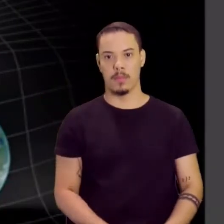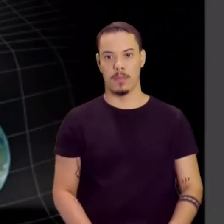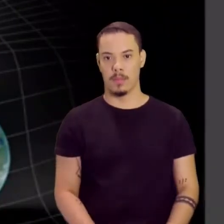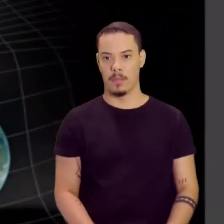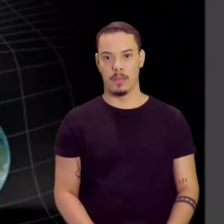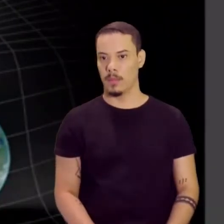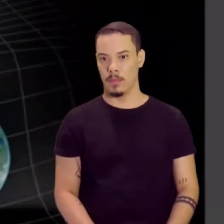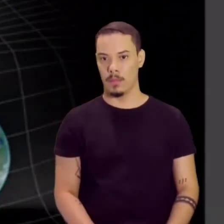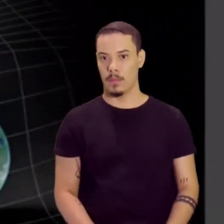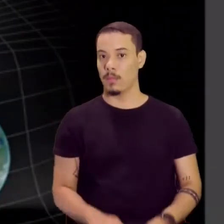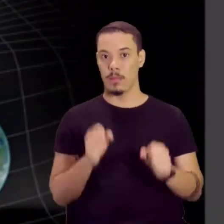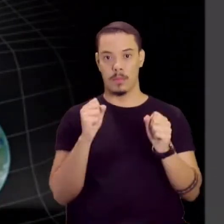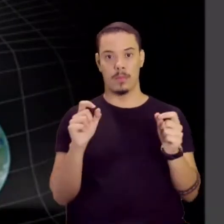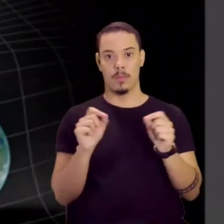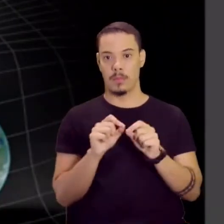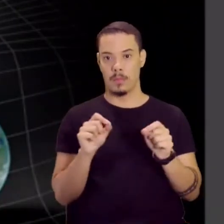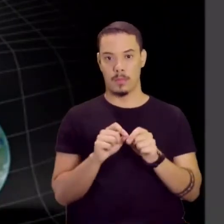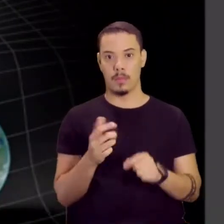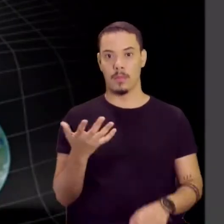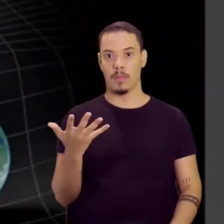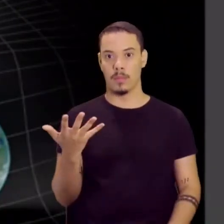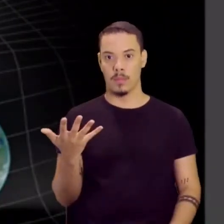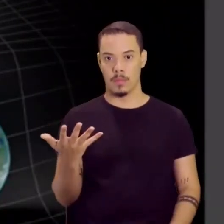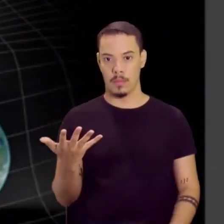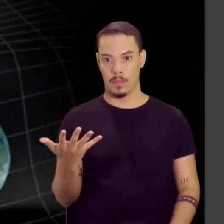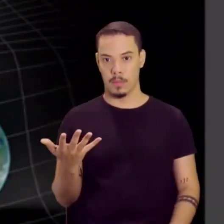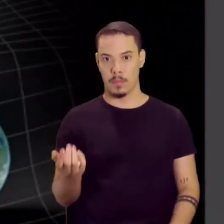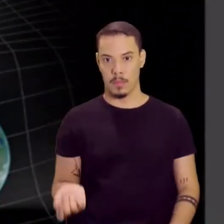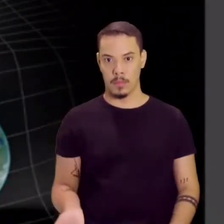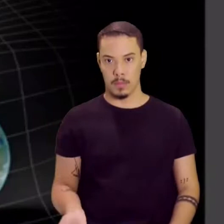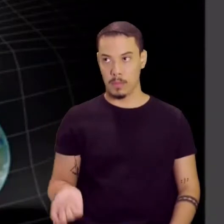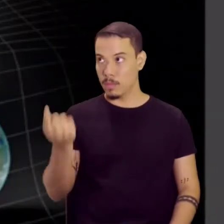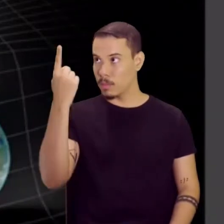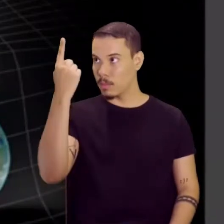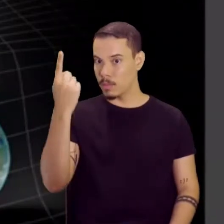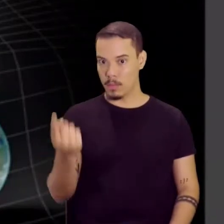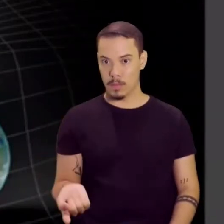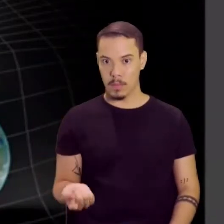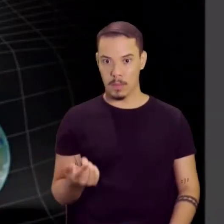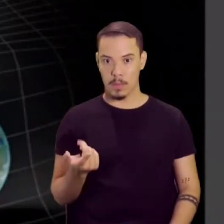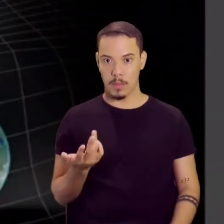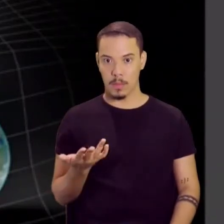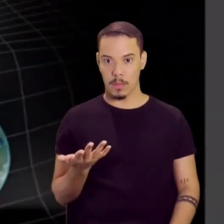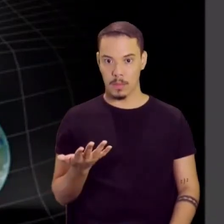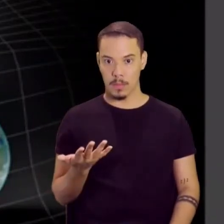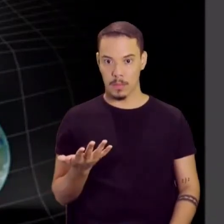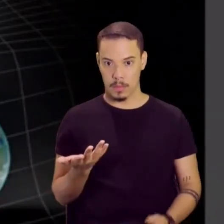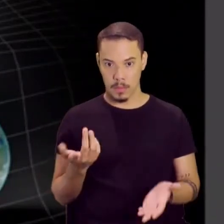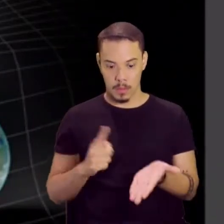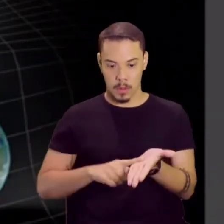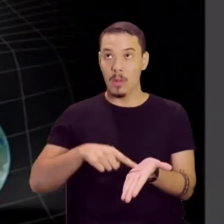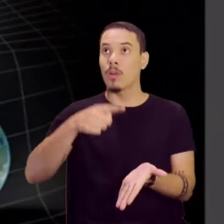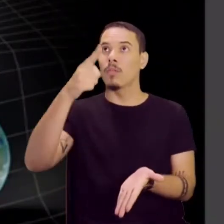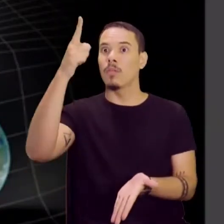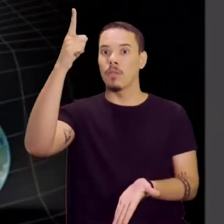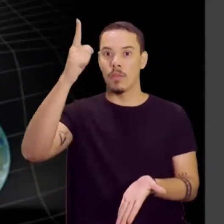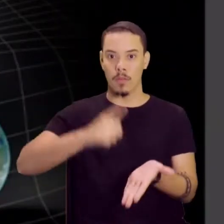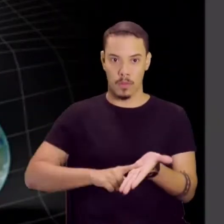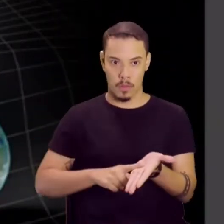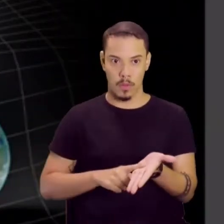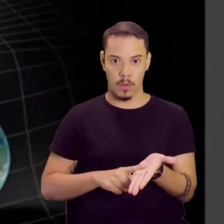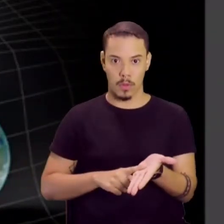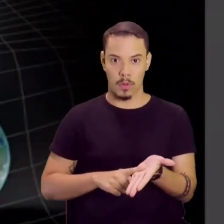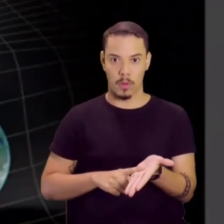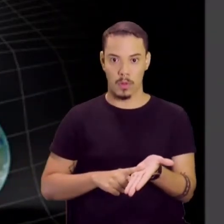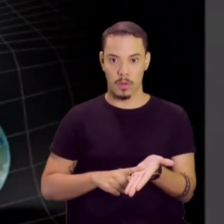Pronto. E você pode fazer algo simples. Eu tô aqui com essa borracha, ó. Pronto. Ela Subiu, sai da minha mão. foi e ela até um retorna. ponto. Foi até um